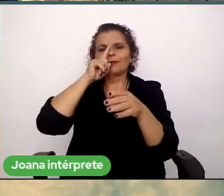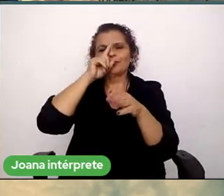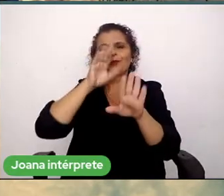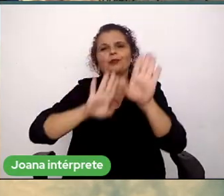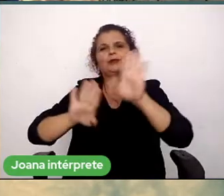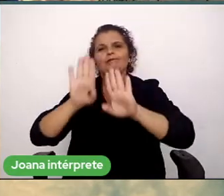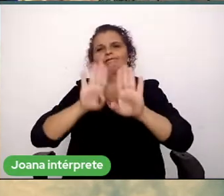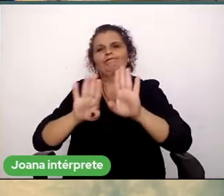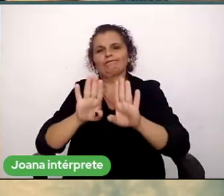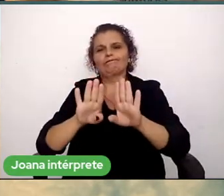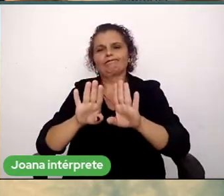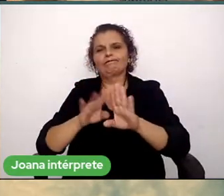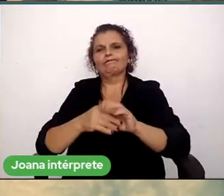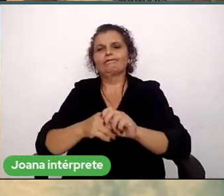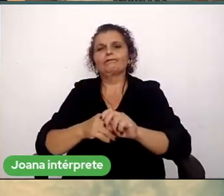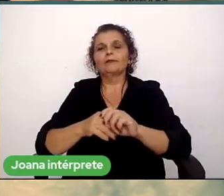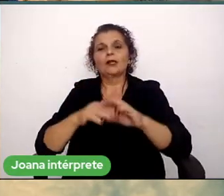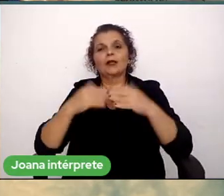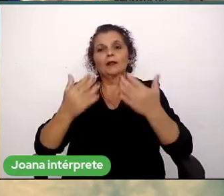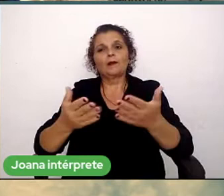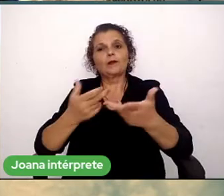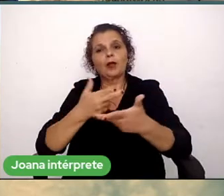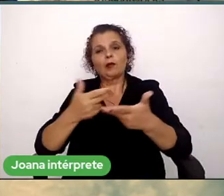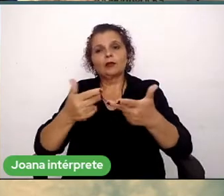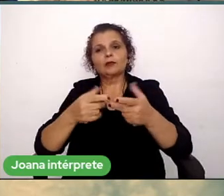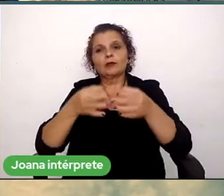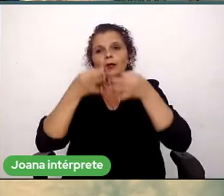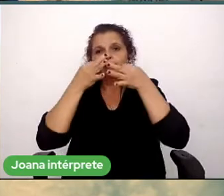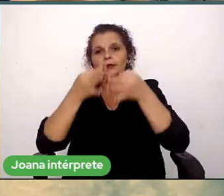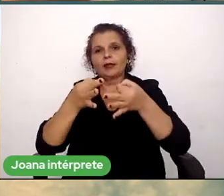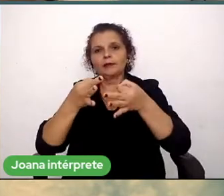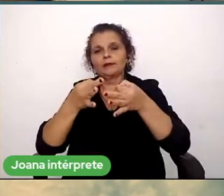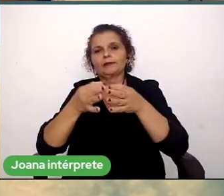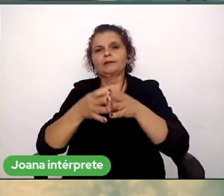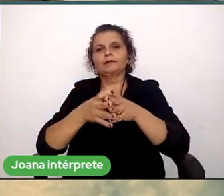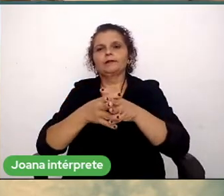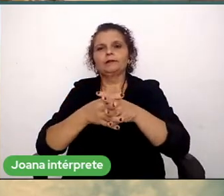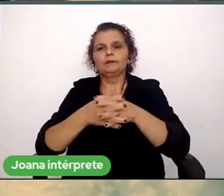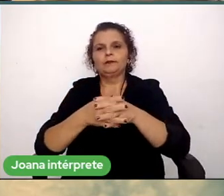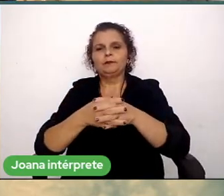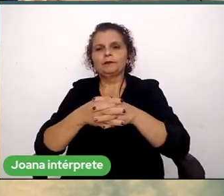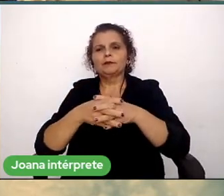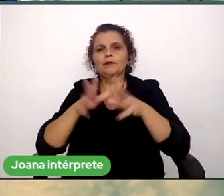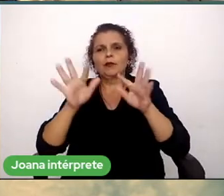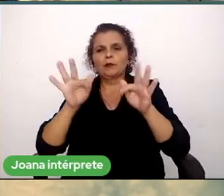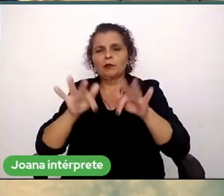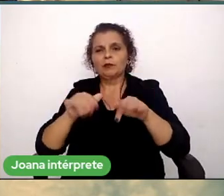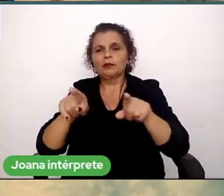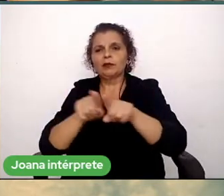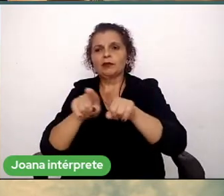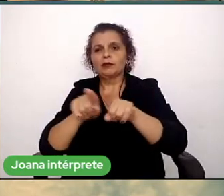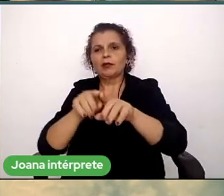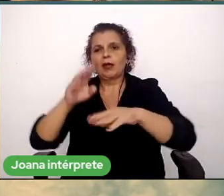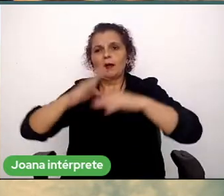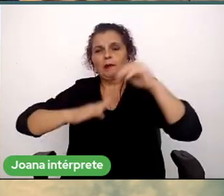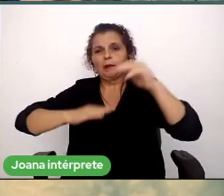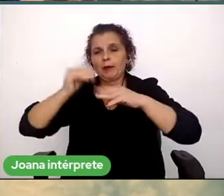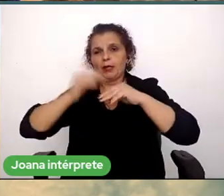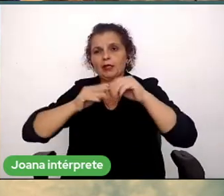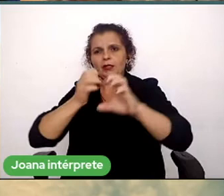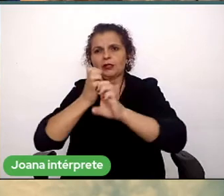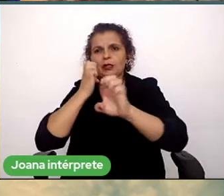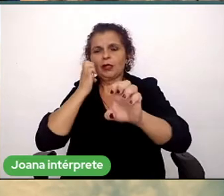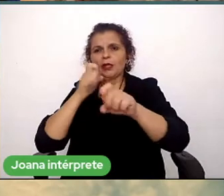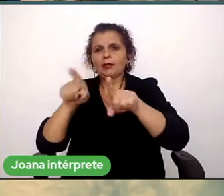os ameaços tá um dos pontos que me traz aqui de leve sacos e por fim aqui nos nas práticas de engenharia algumas